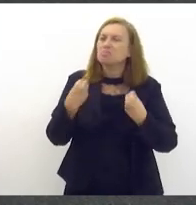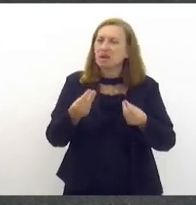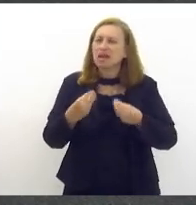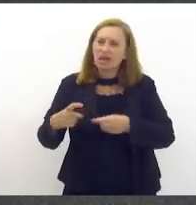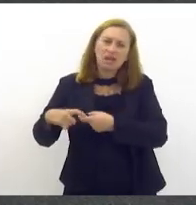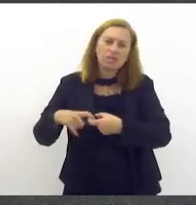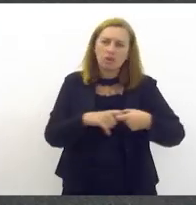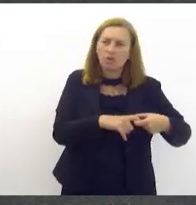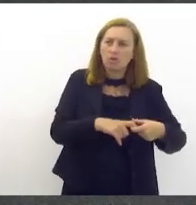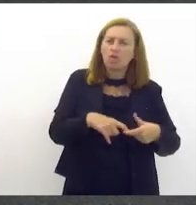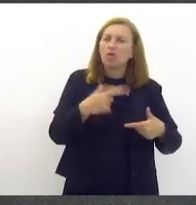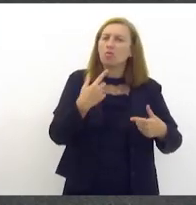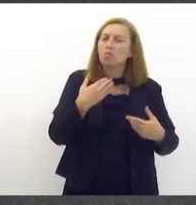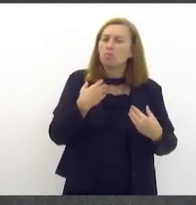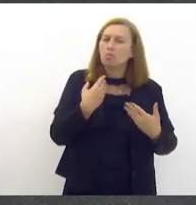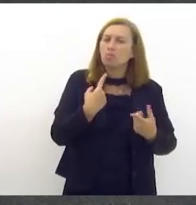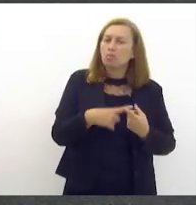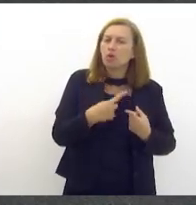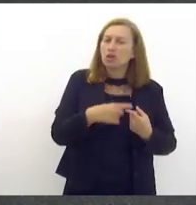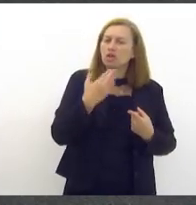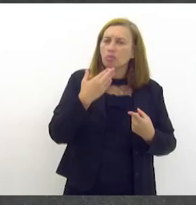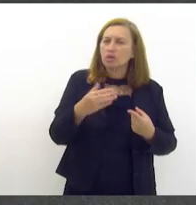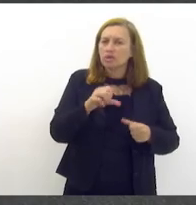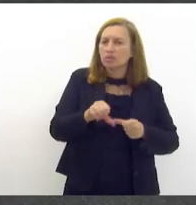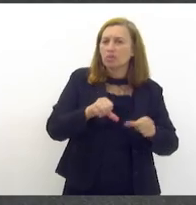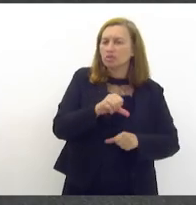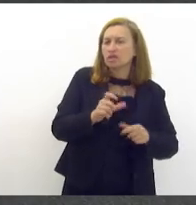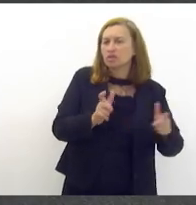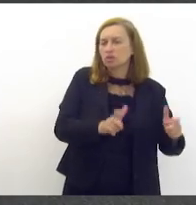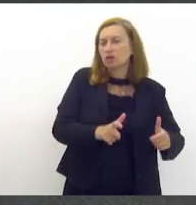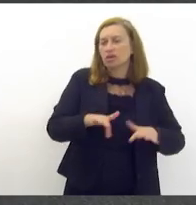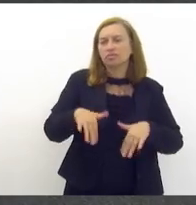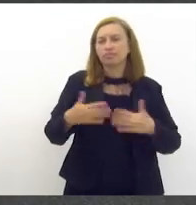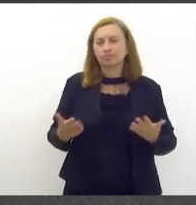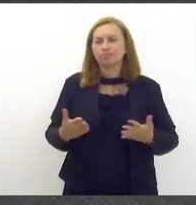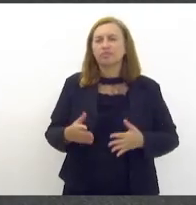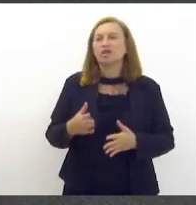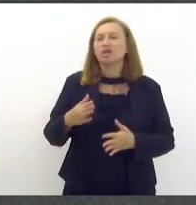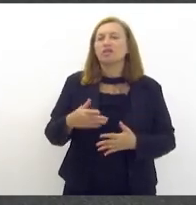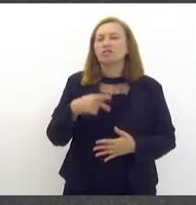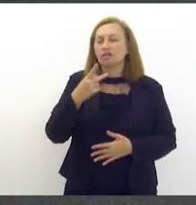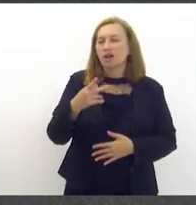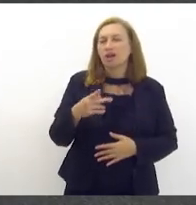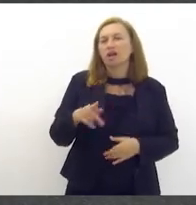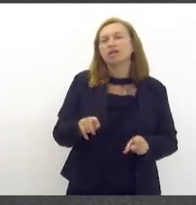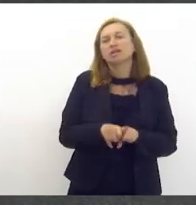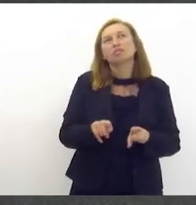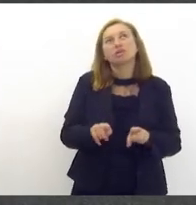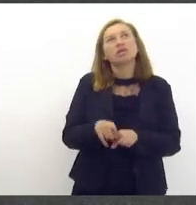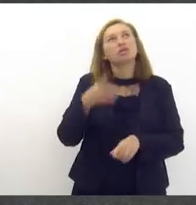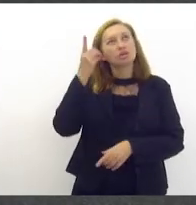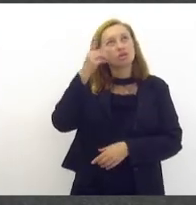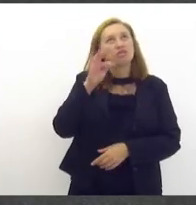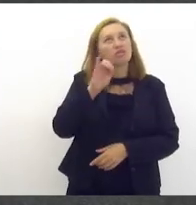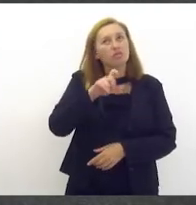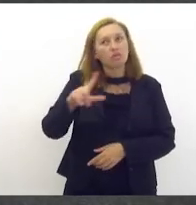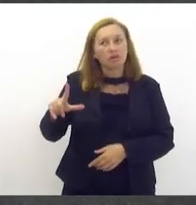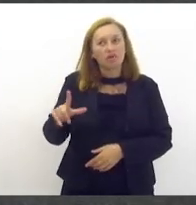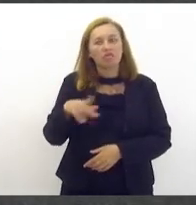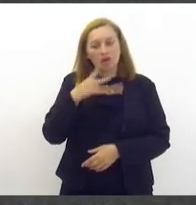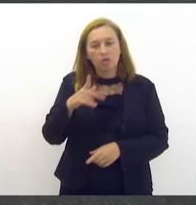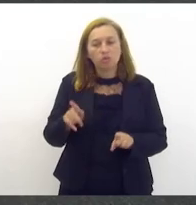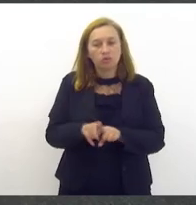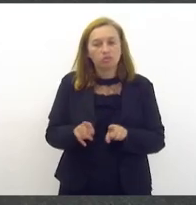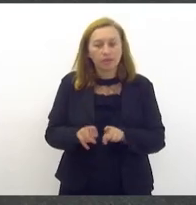não apenas multar? Eu só queria acrescentar um outro ponto. Vossa Excelência falou, o deputado Felipe Pobel